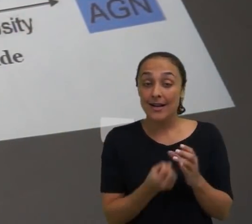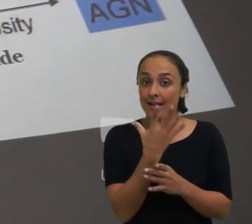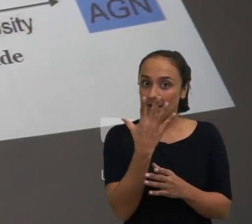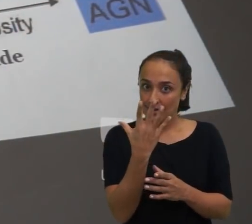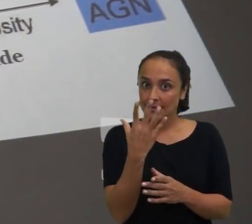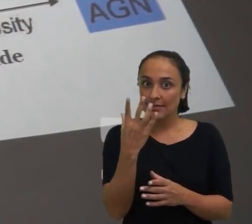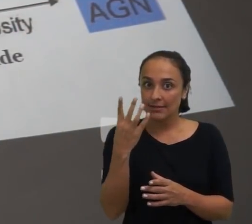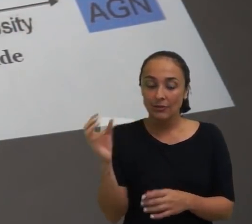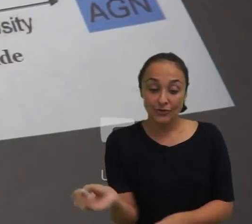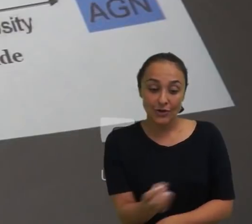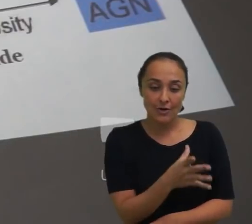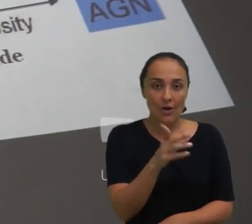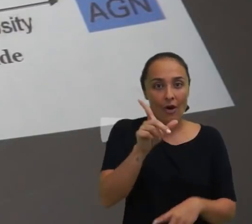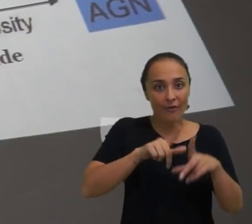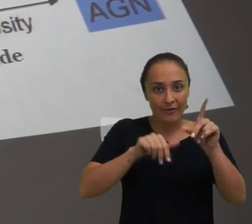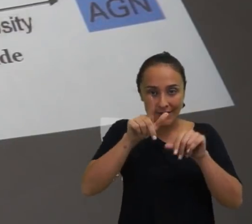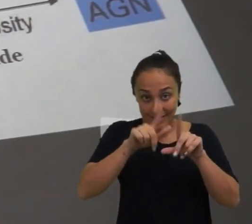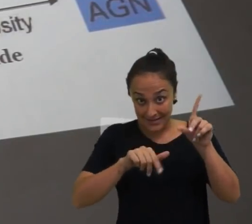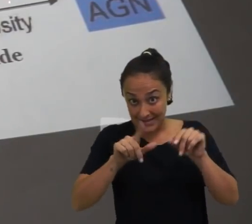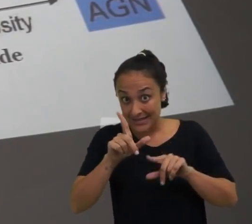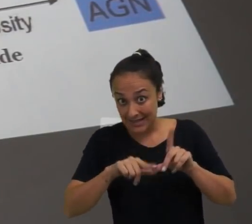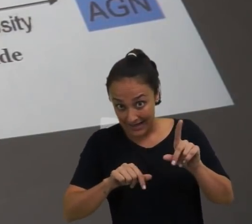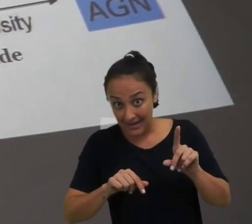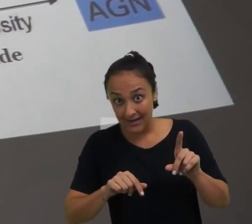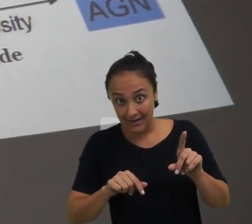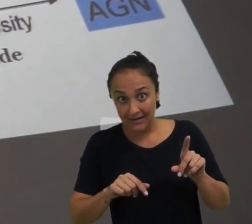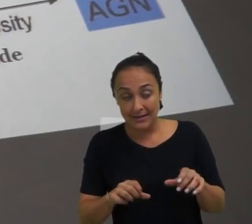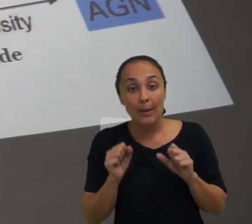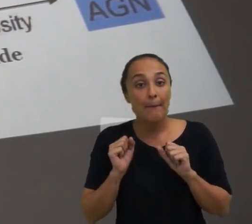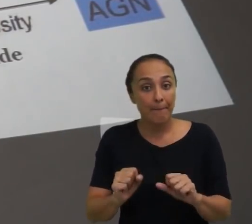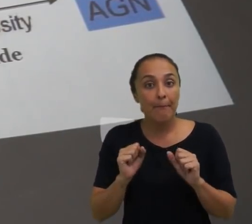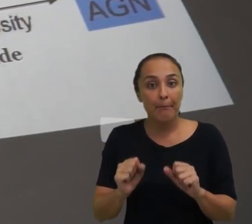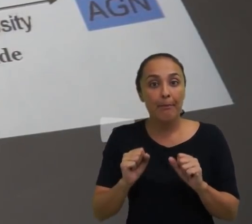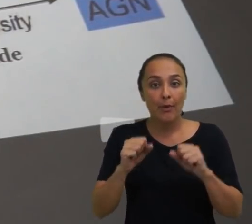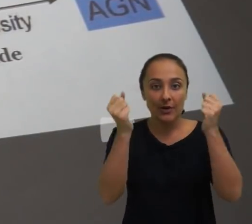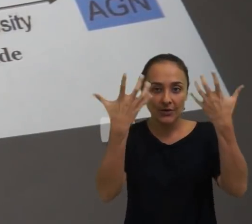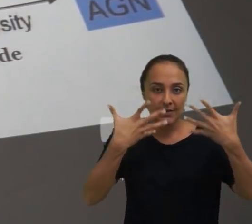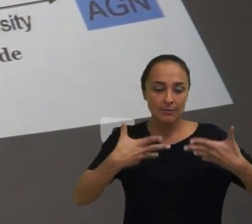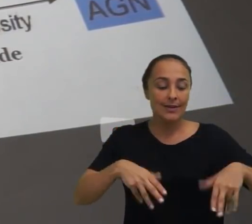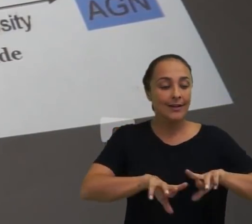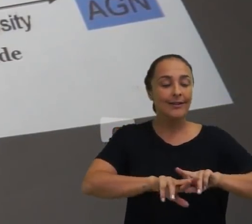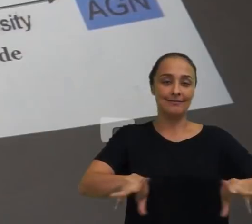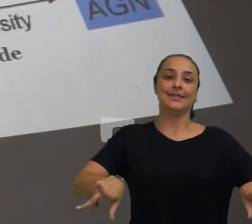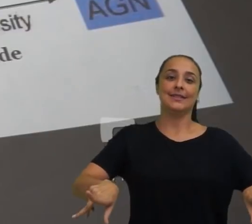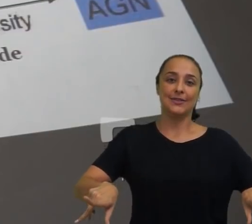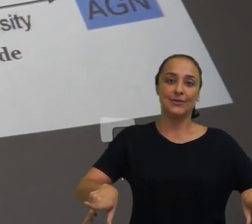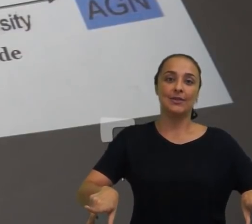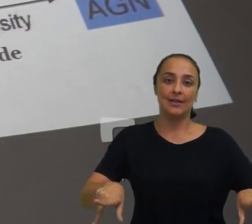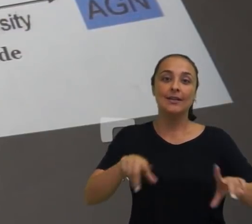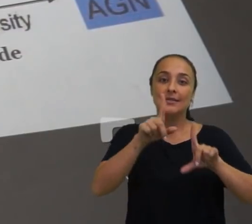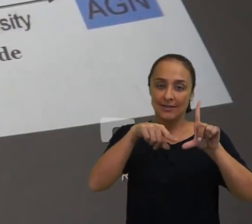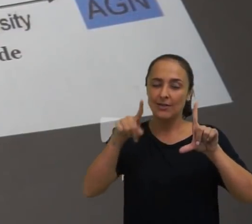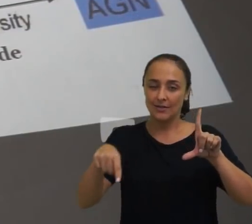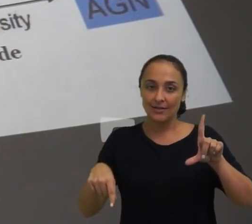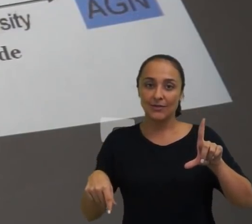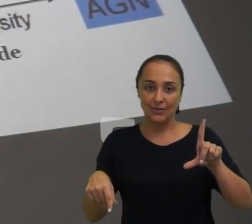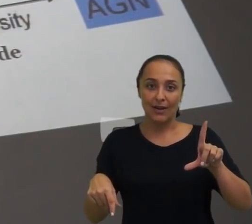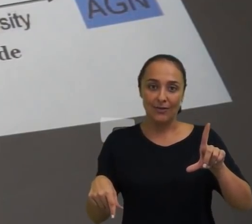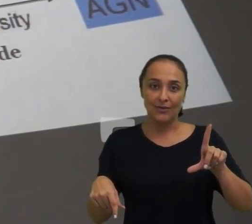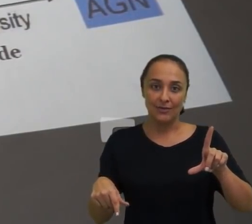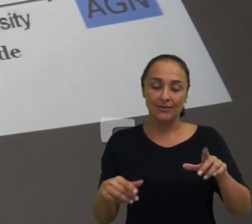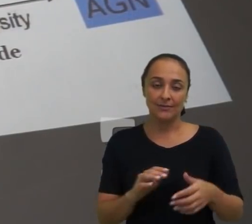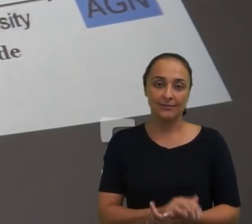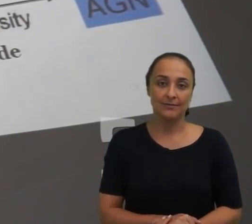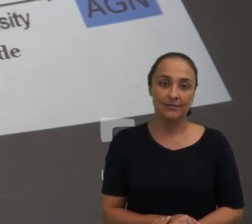único jeito de fazer esse número aqui diminuir, para chegar aqui, é se eu botar o efeito da energia liberada